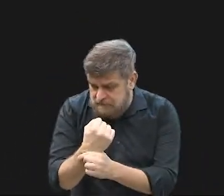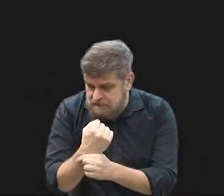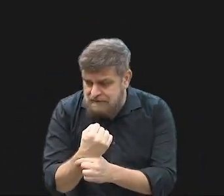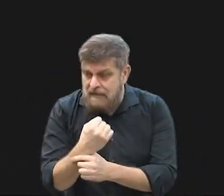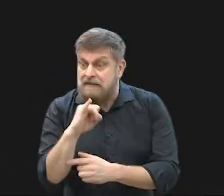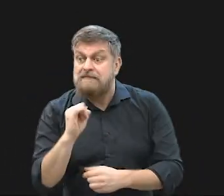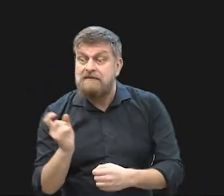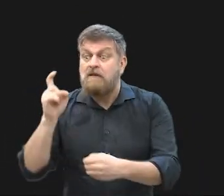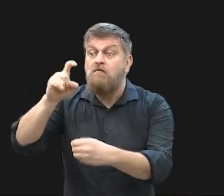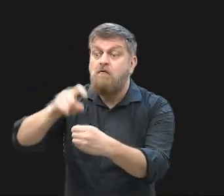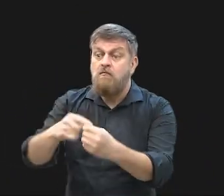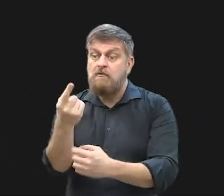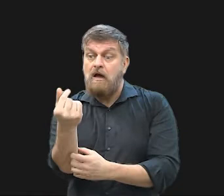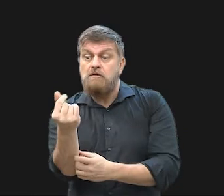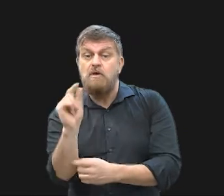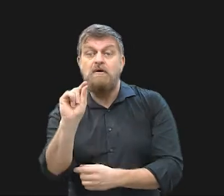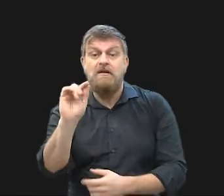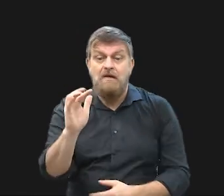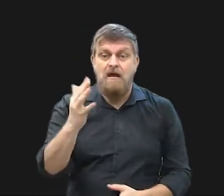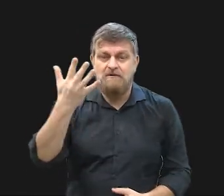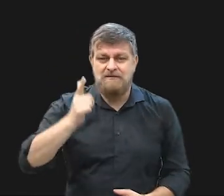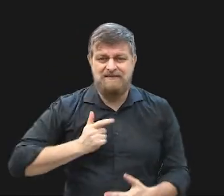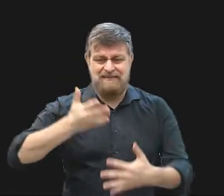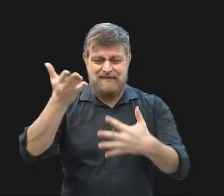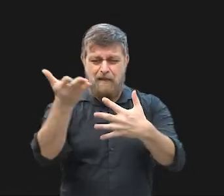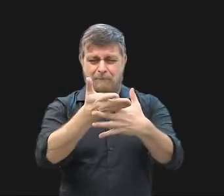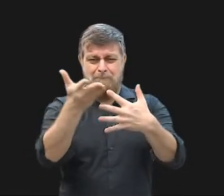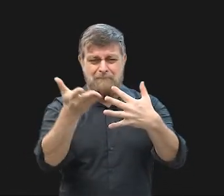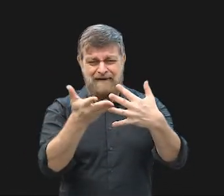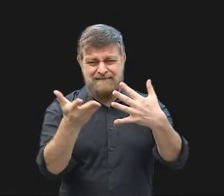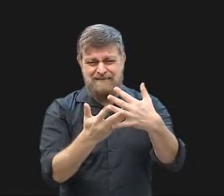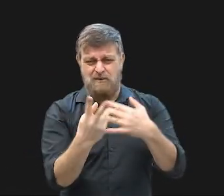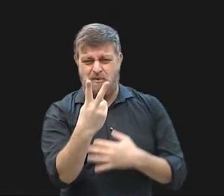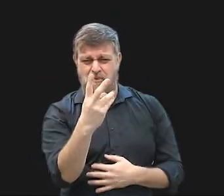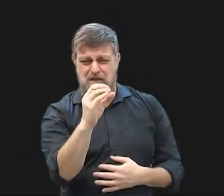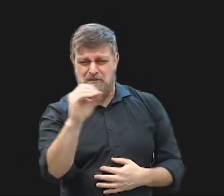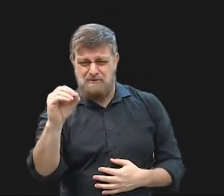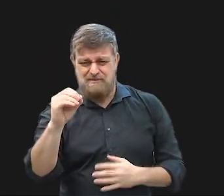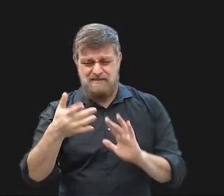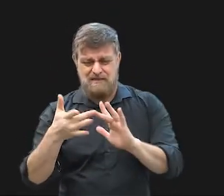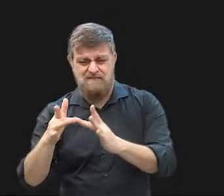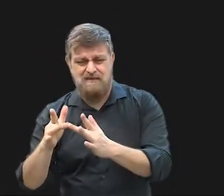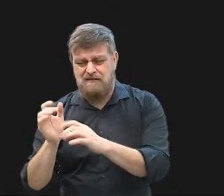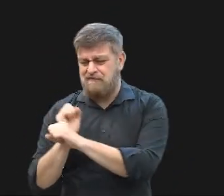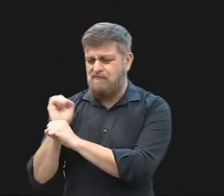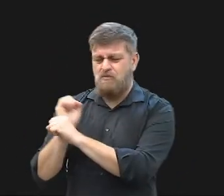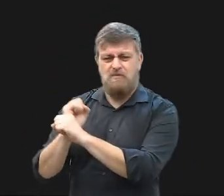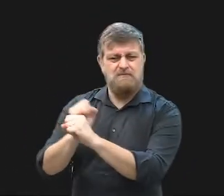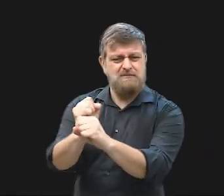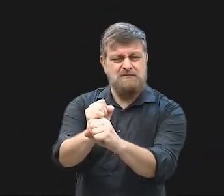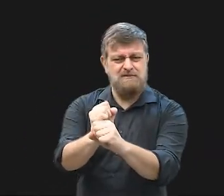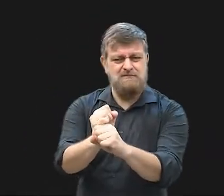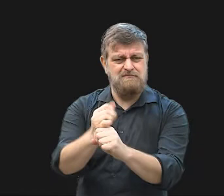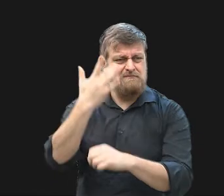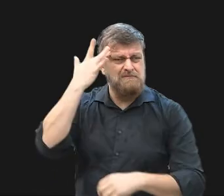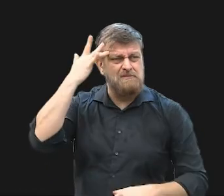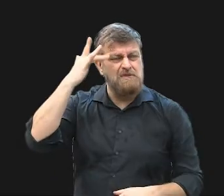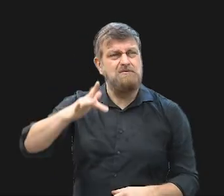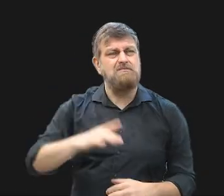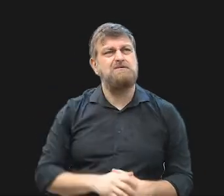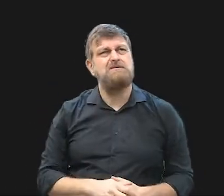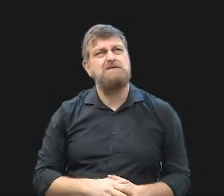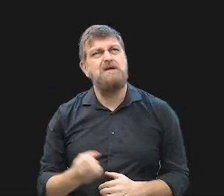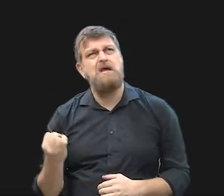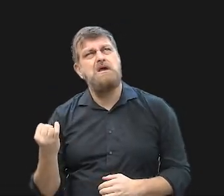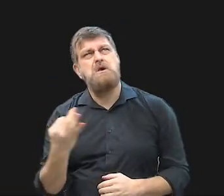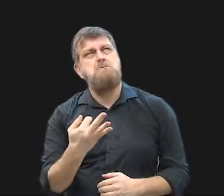devolver, o que vai acontecer? Ele jogou isso 200 vezes, sei lá quantos anos são, 10 anos, deixa eu calcular rapidamente, menos,